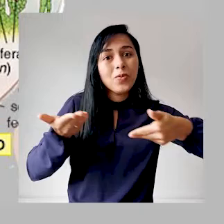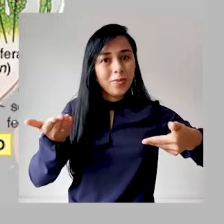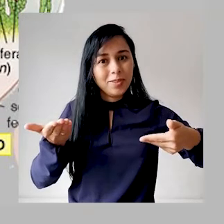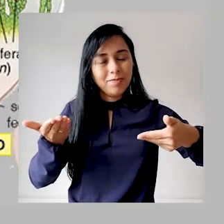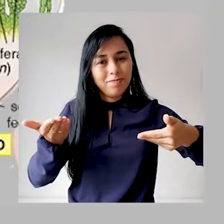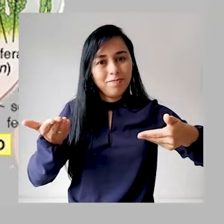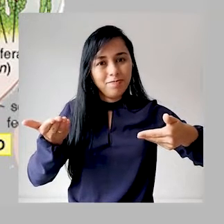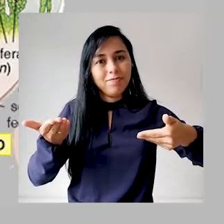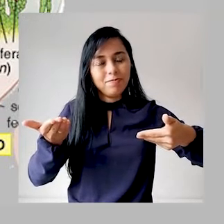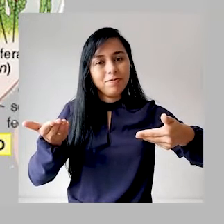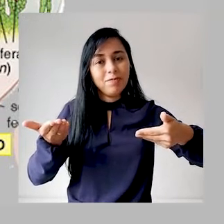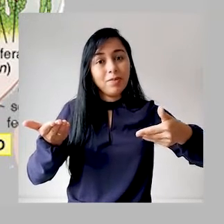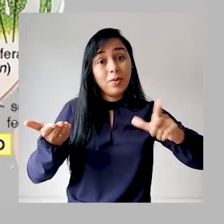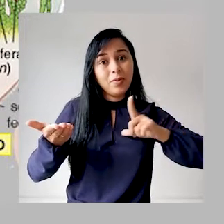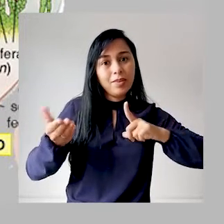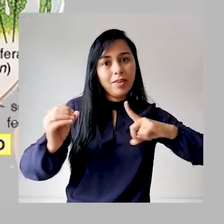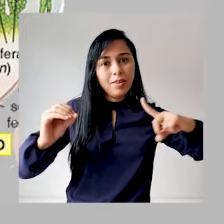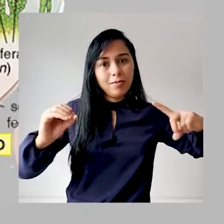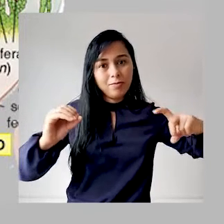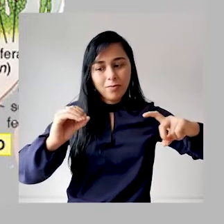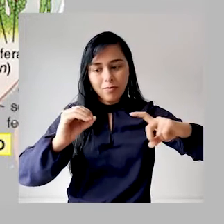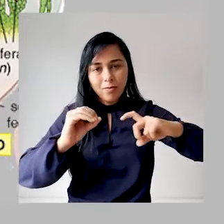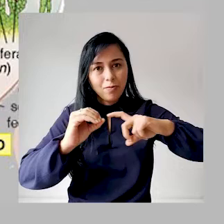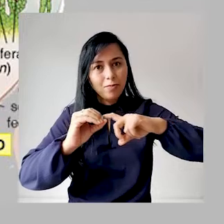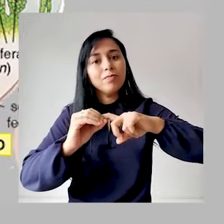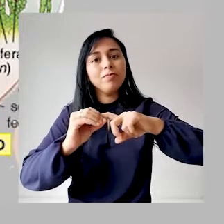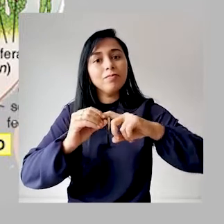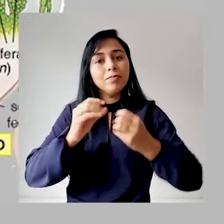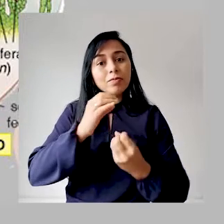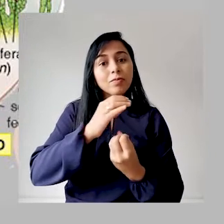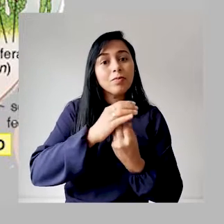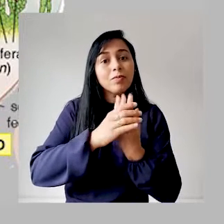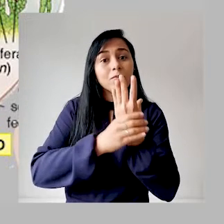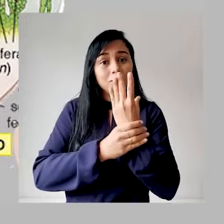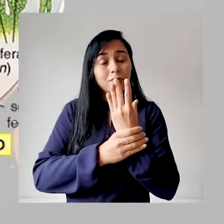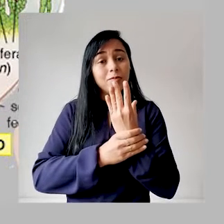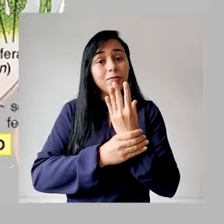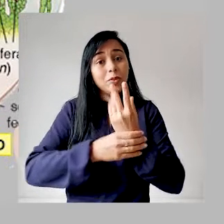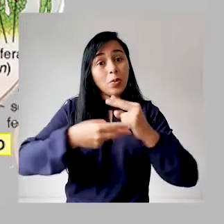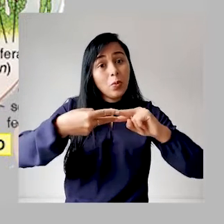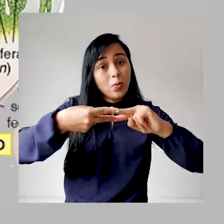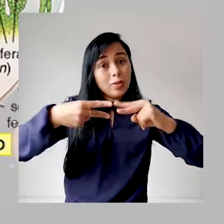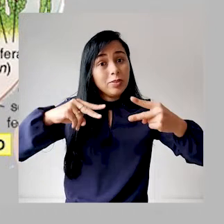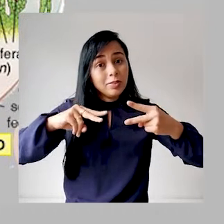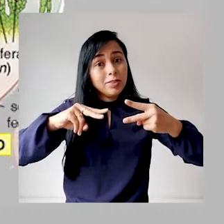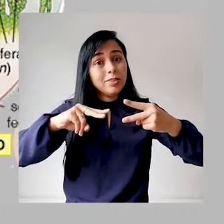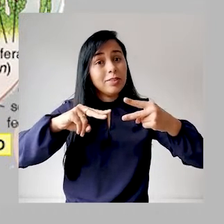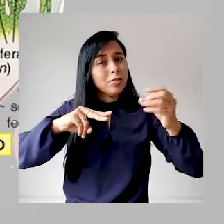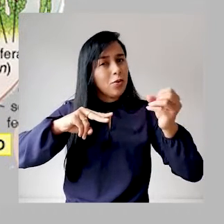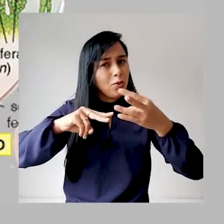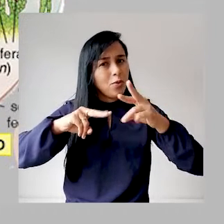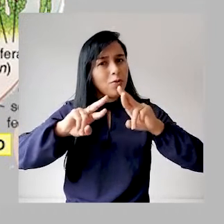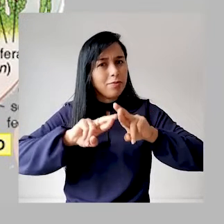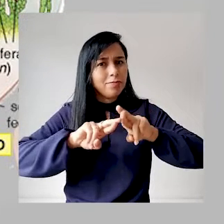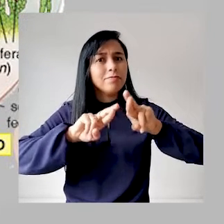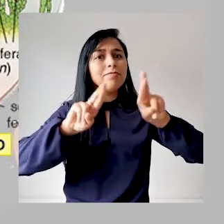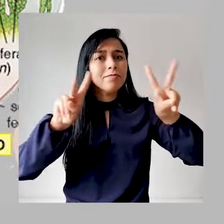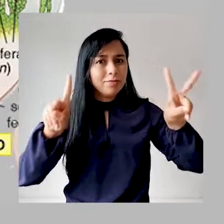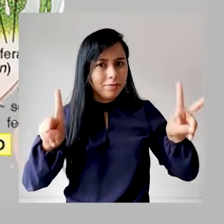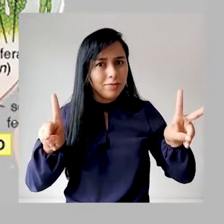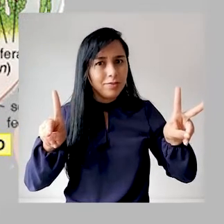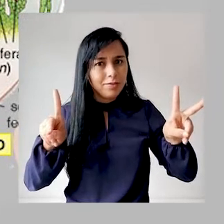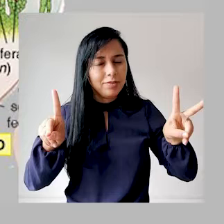genético. Nós teremos assim a mistura de dois materiais genéticos que gerarão um indivíduo